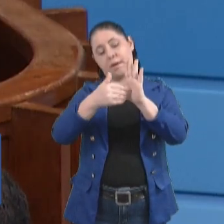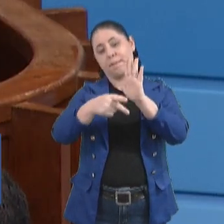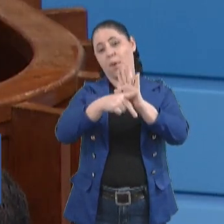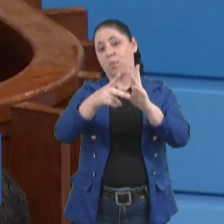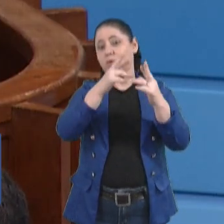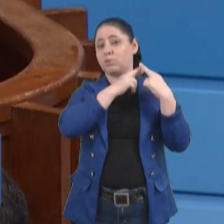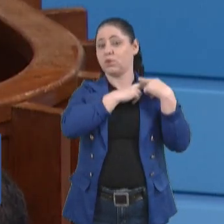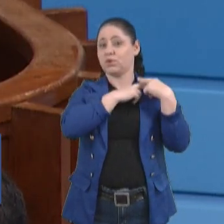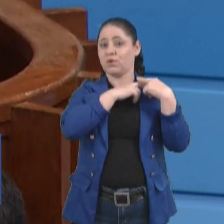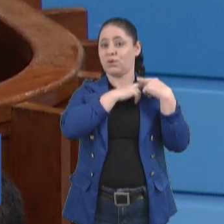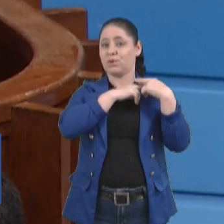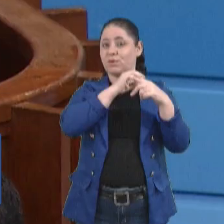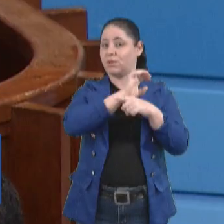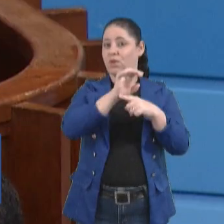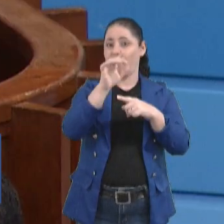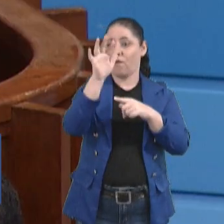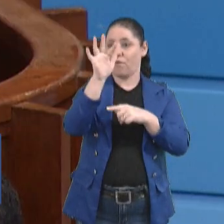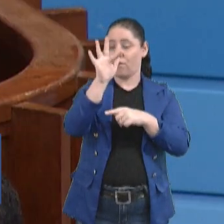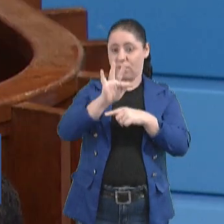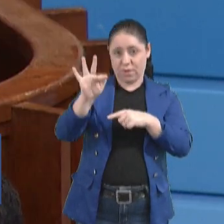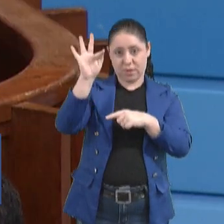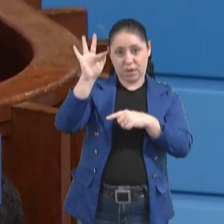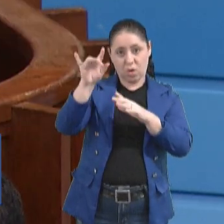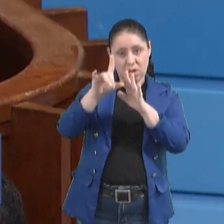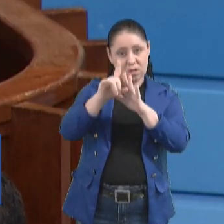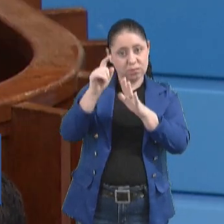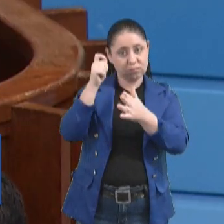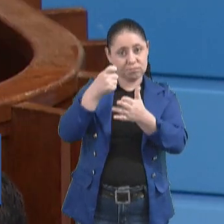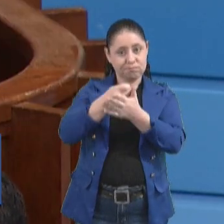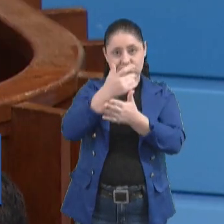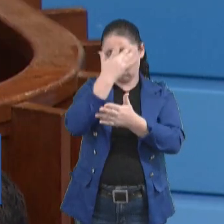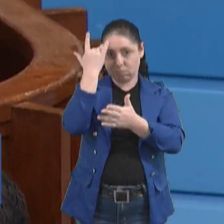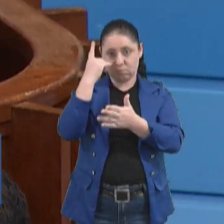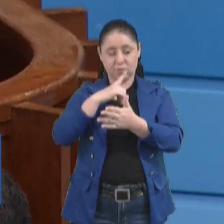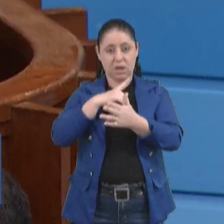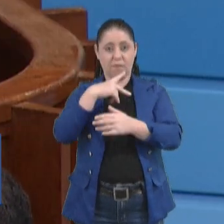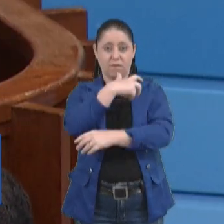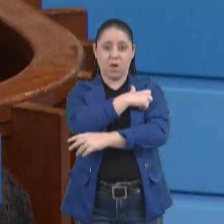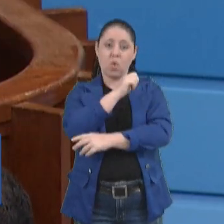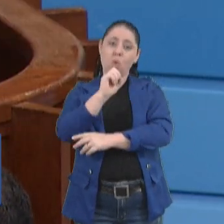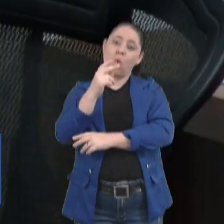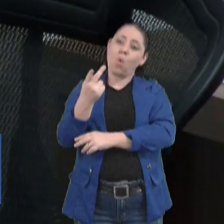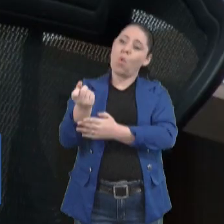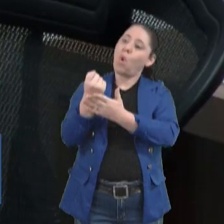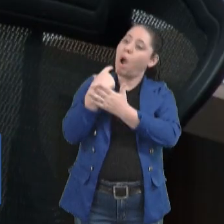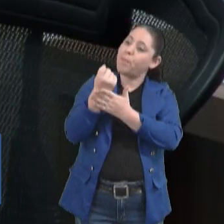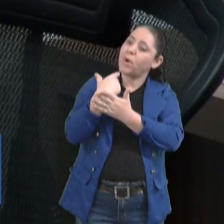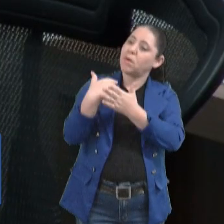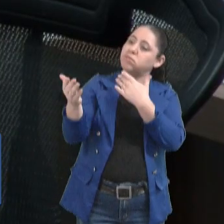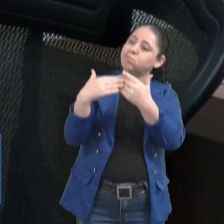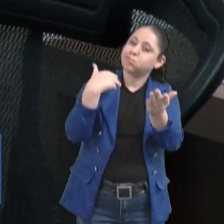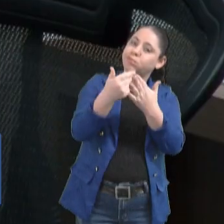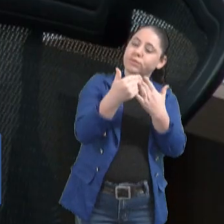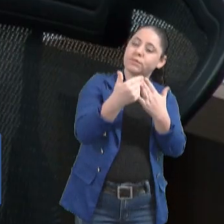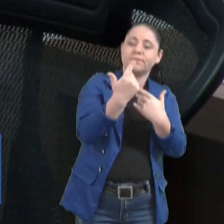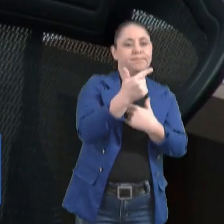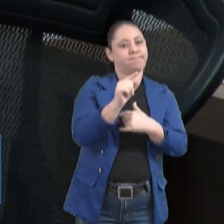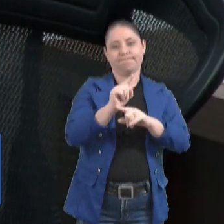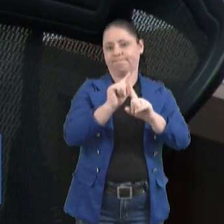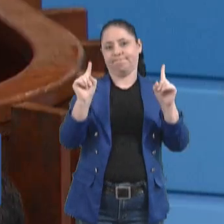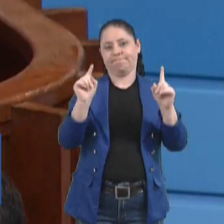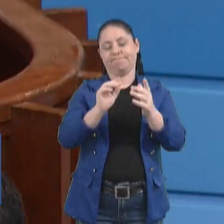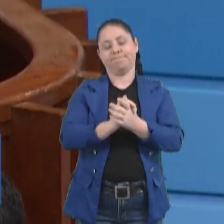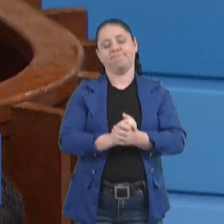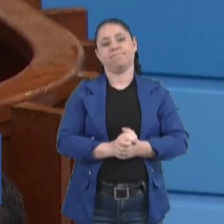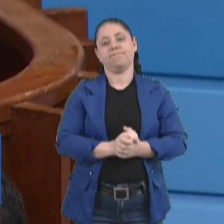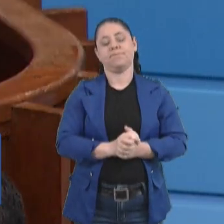não existe essa lei federal que obrigue alguém a vacinar ou tomar algum remédio. E